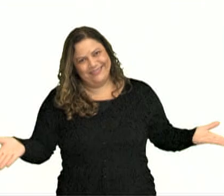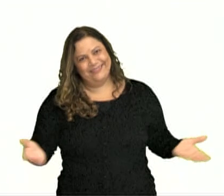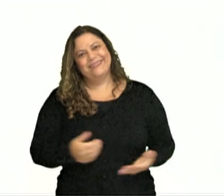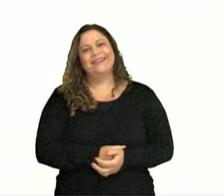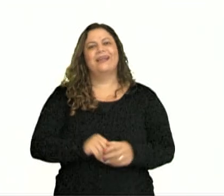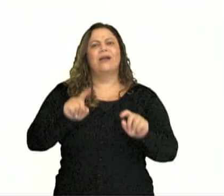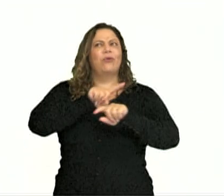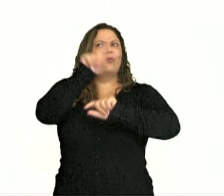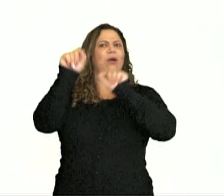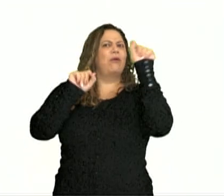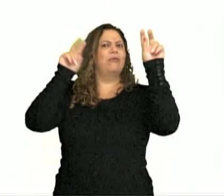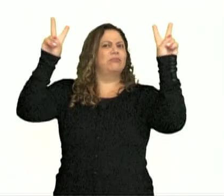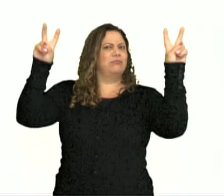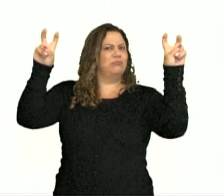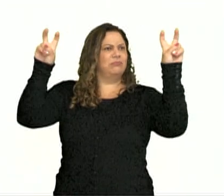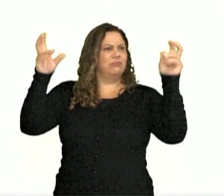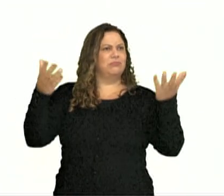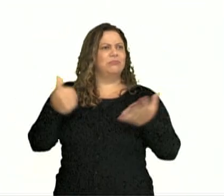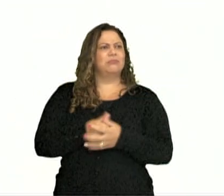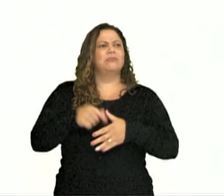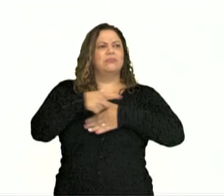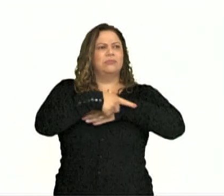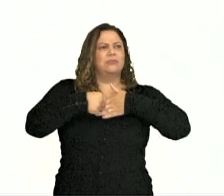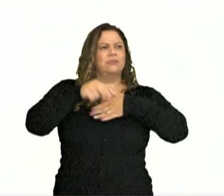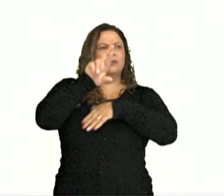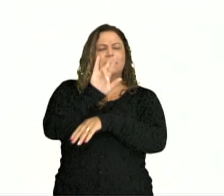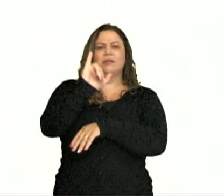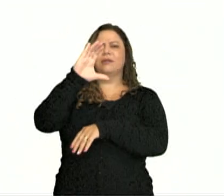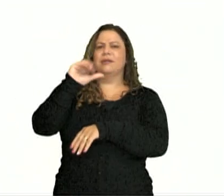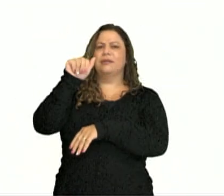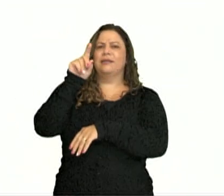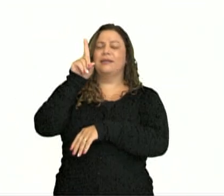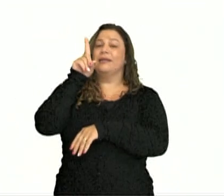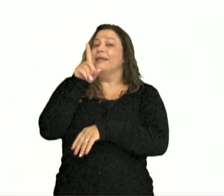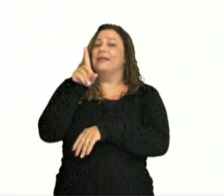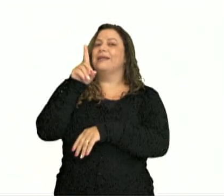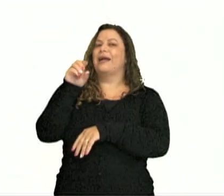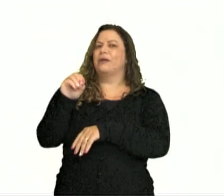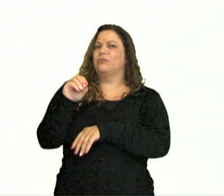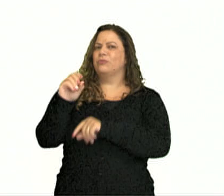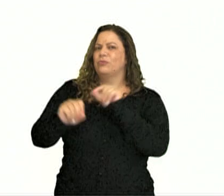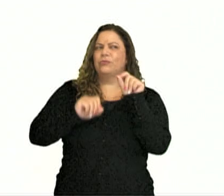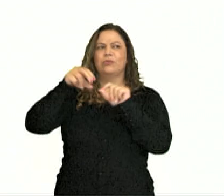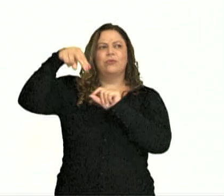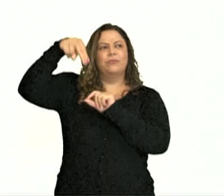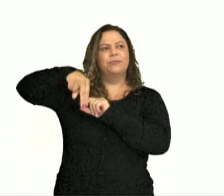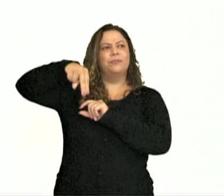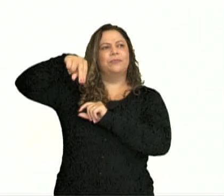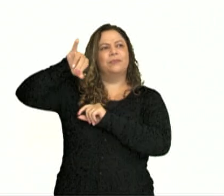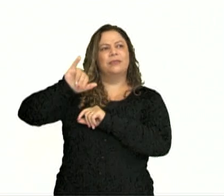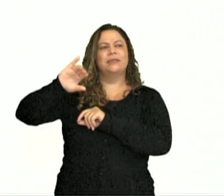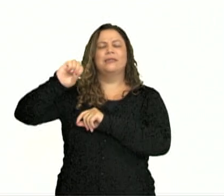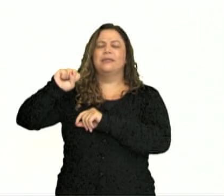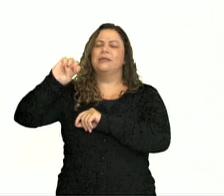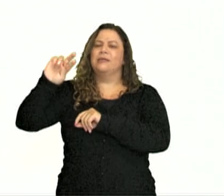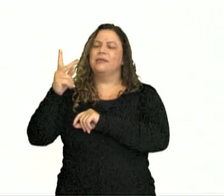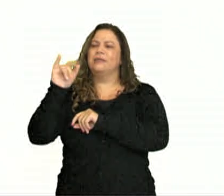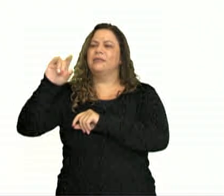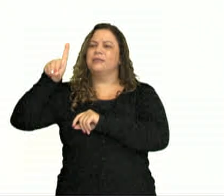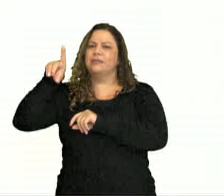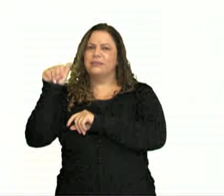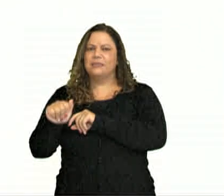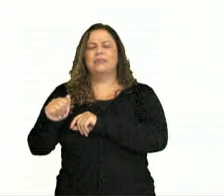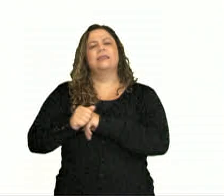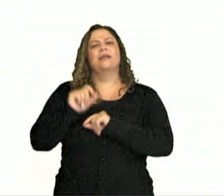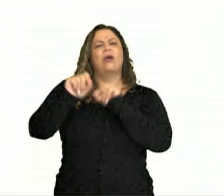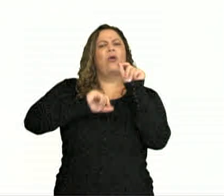qual o tema da reportagem? O autor é o Ricardo Nishida. E o tema sobre o sucesso do K-pop no Brasil.